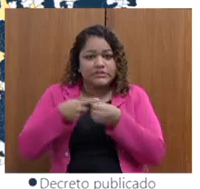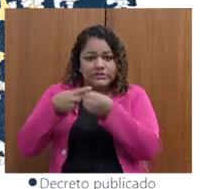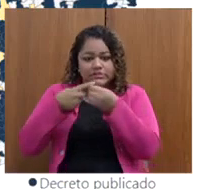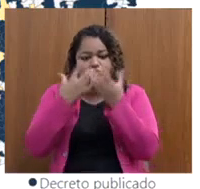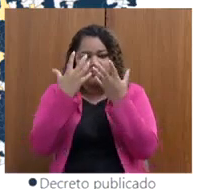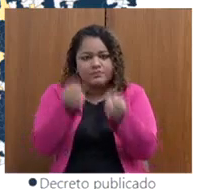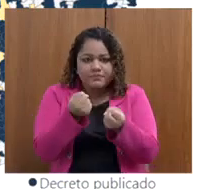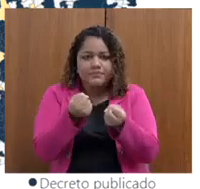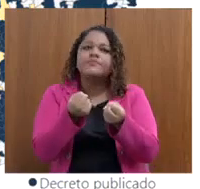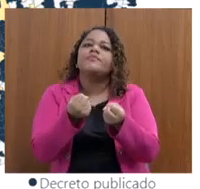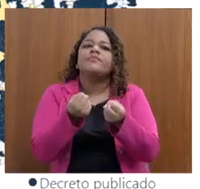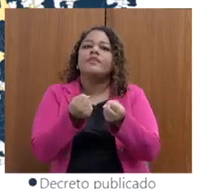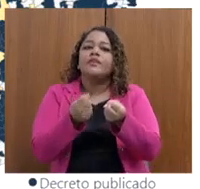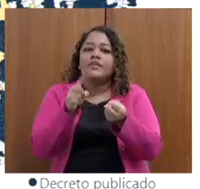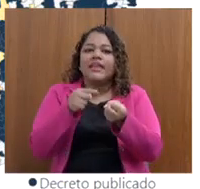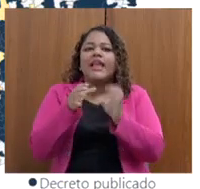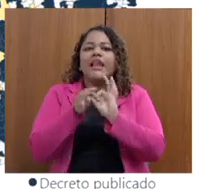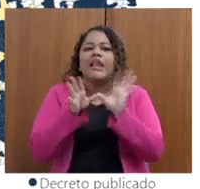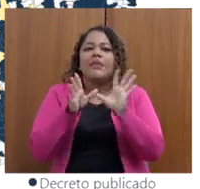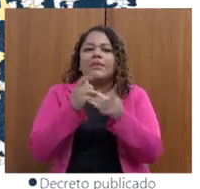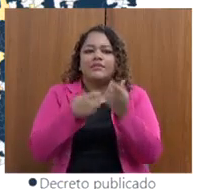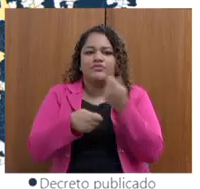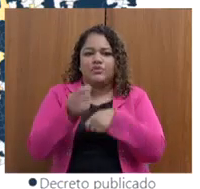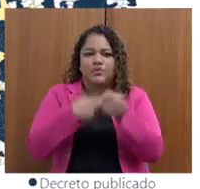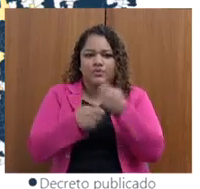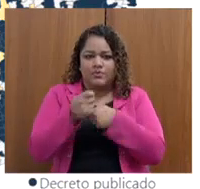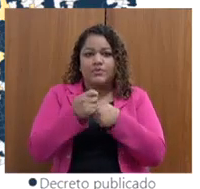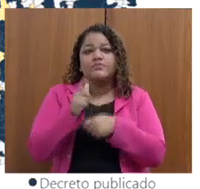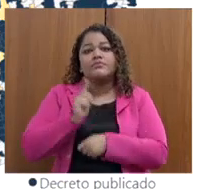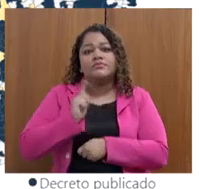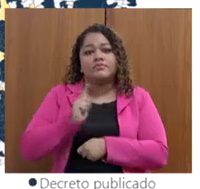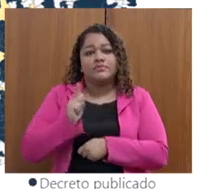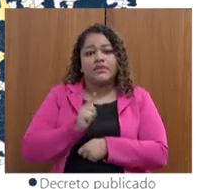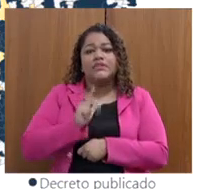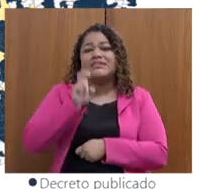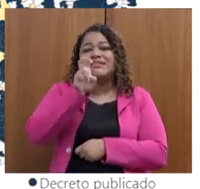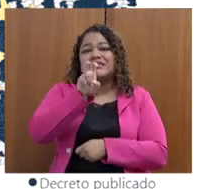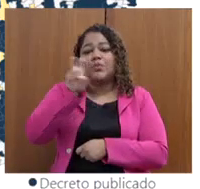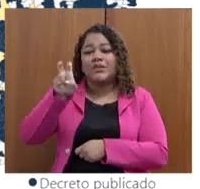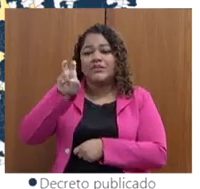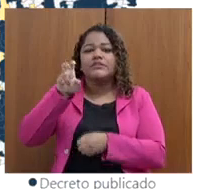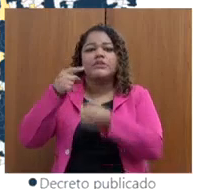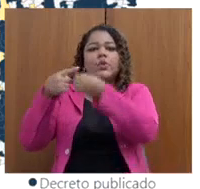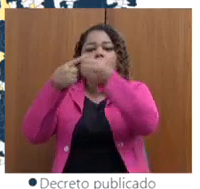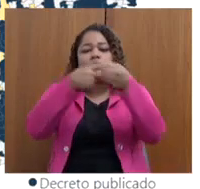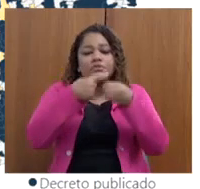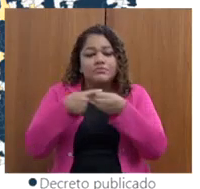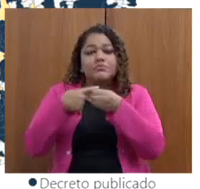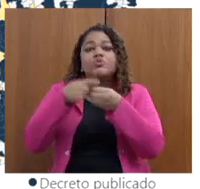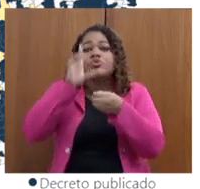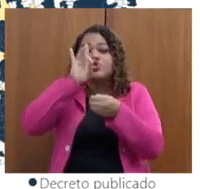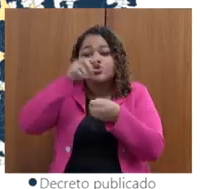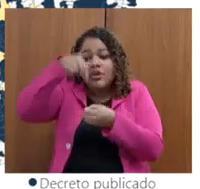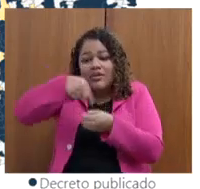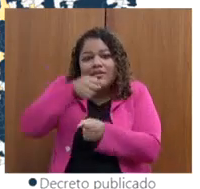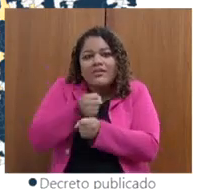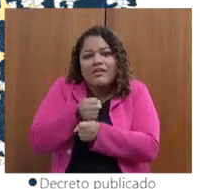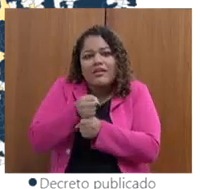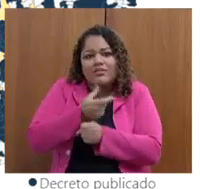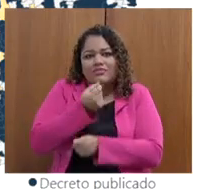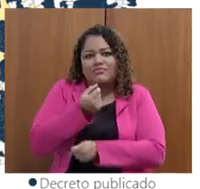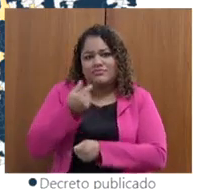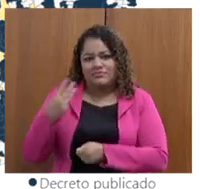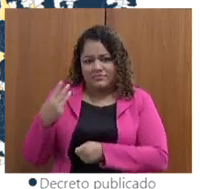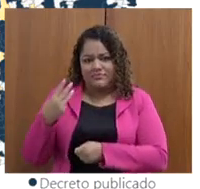são 55 legislações 55 municípios só no ano 2023 mais da